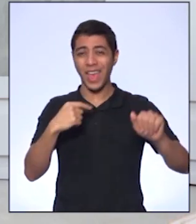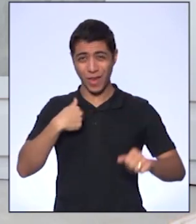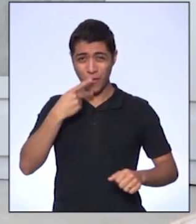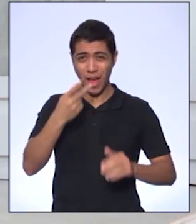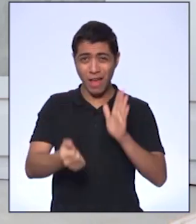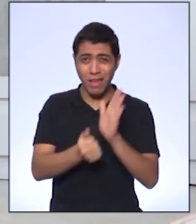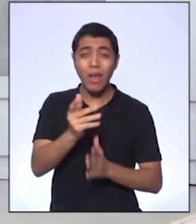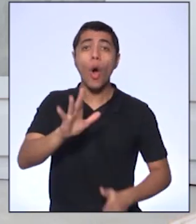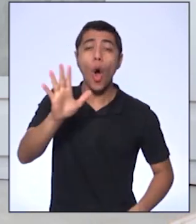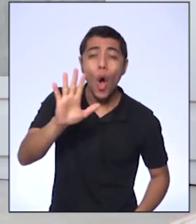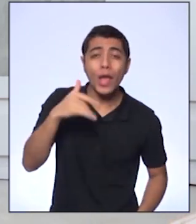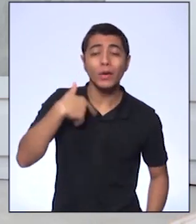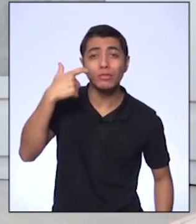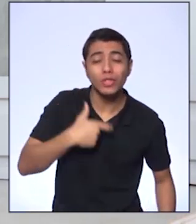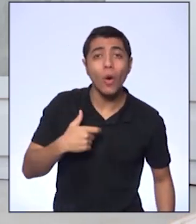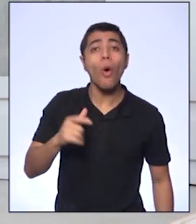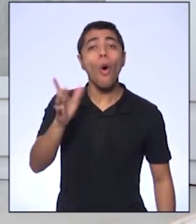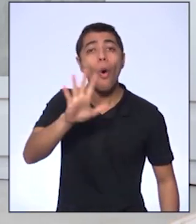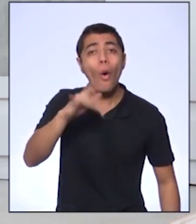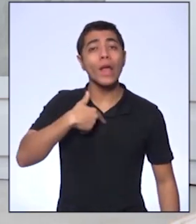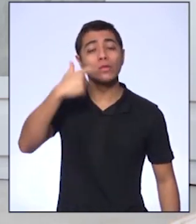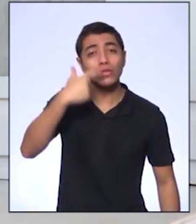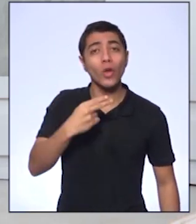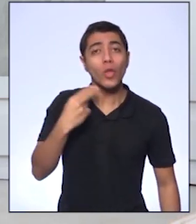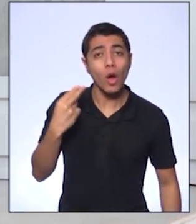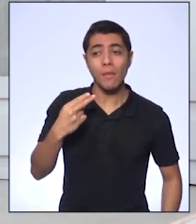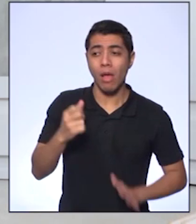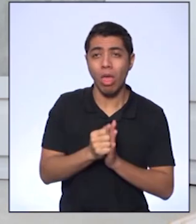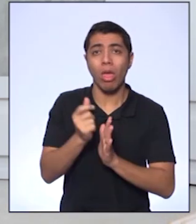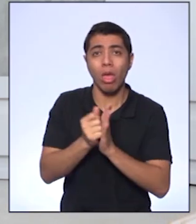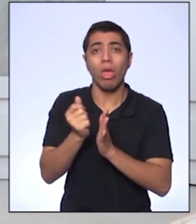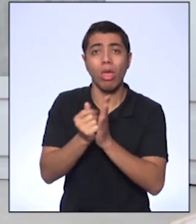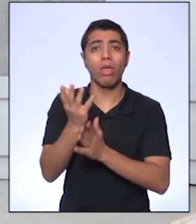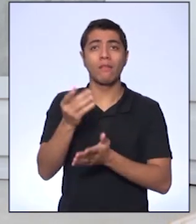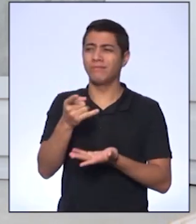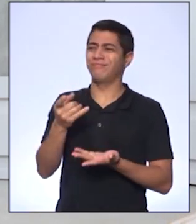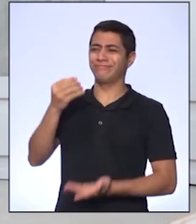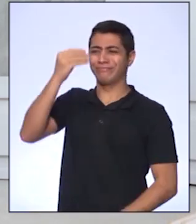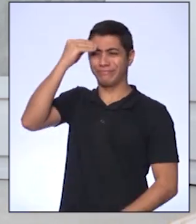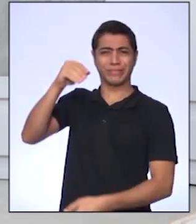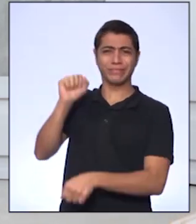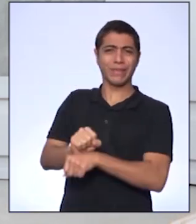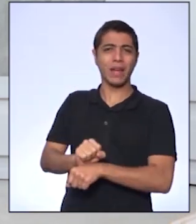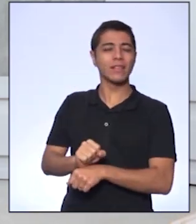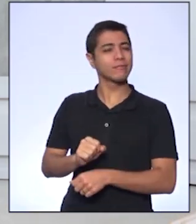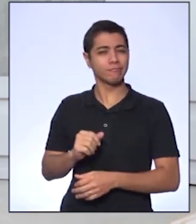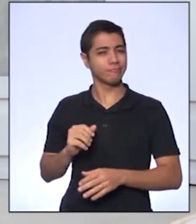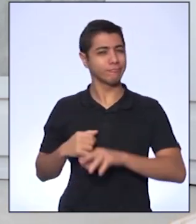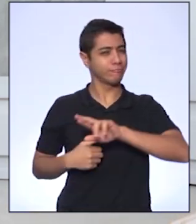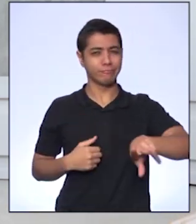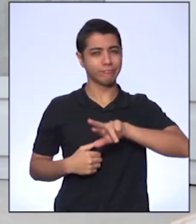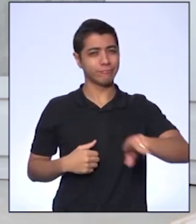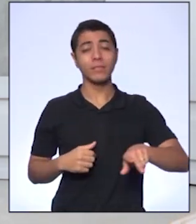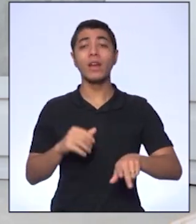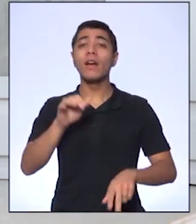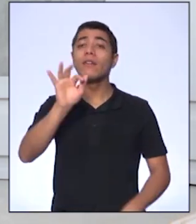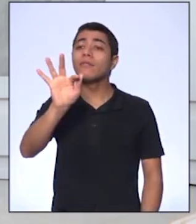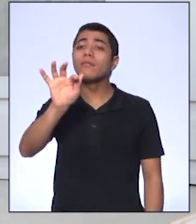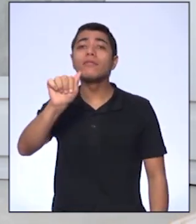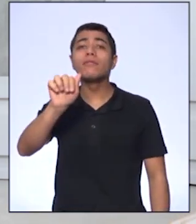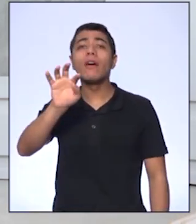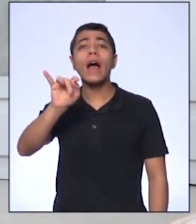assistir a aula. Combinado? Então, essa é a ideia. O fático, ele apenas introduz. Cláudia, e essa história de manutenção